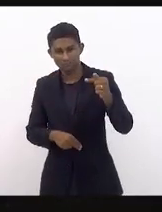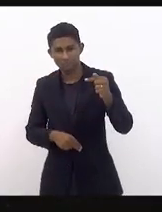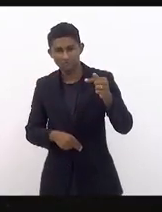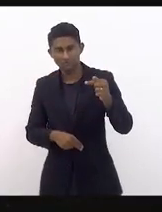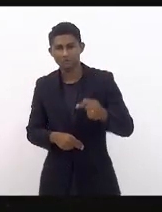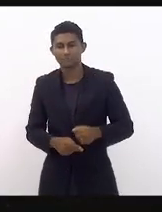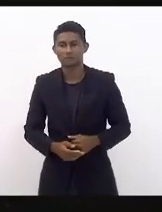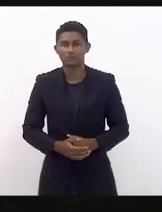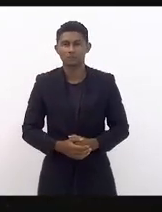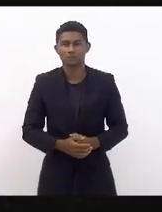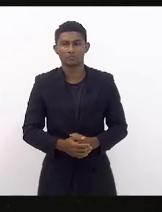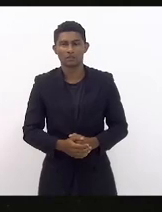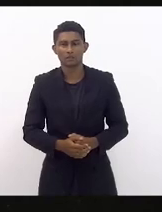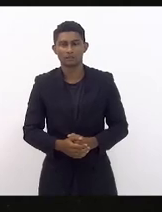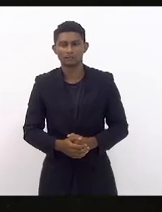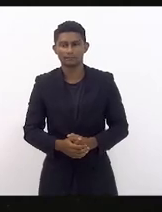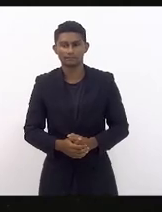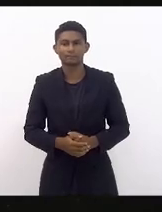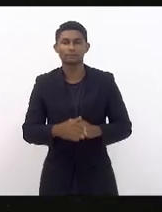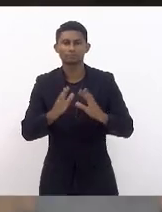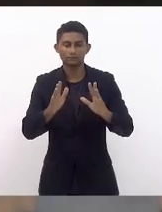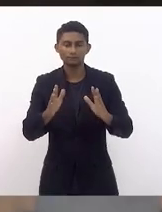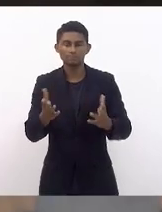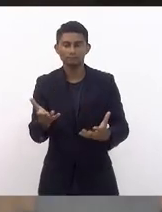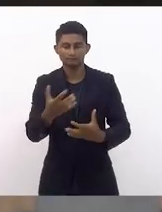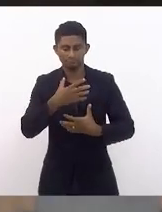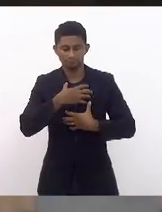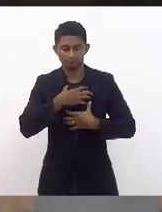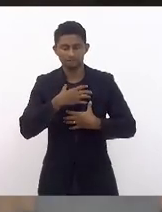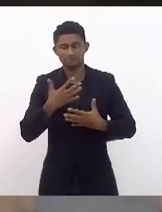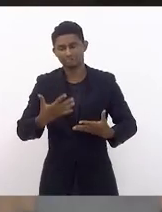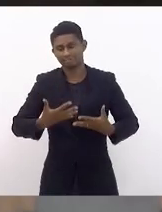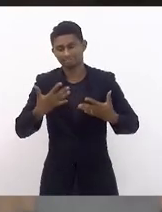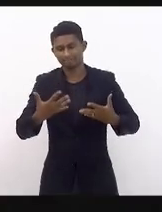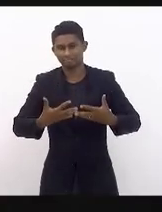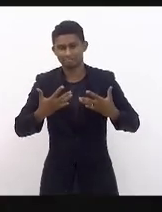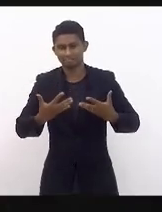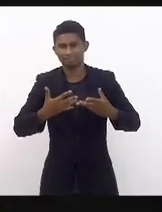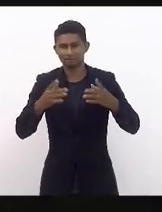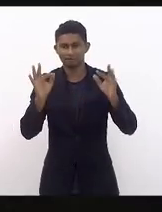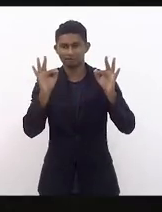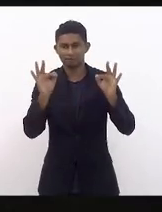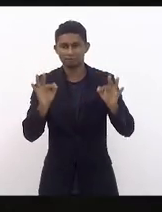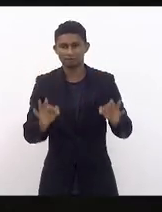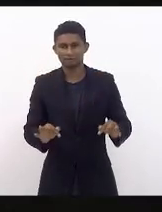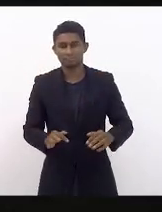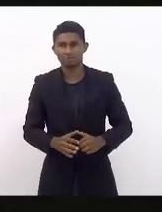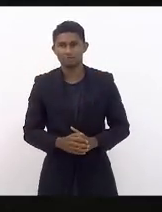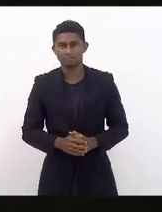Mas é um motivo de grande alegria. Aqui bem perto,